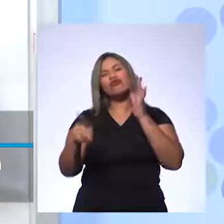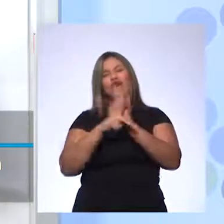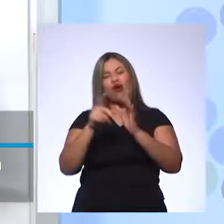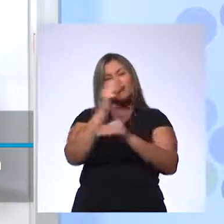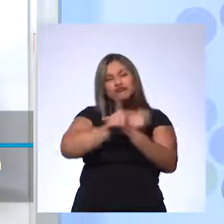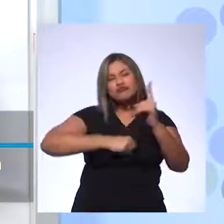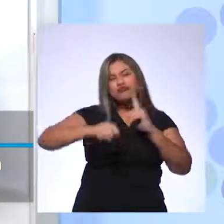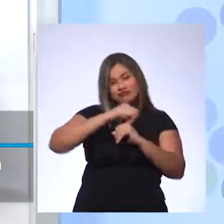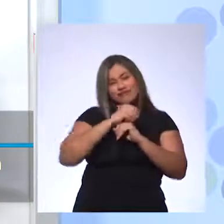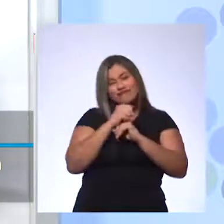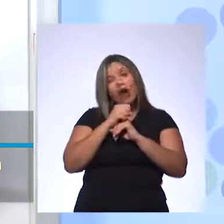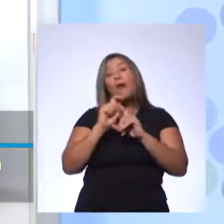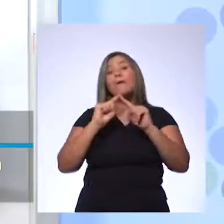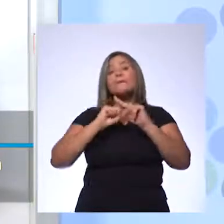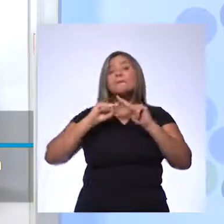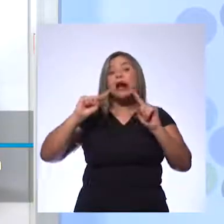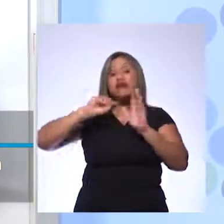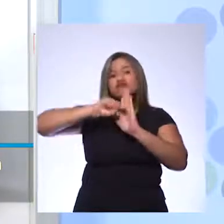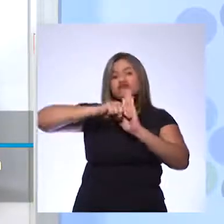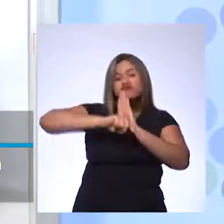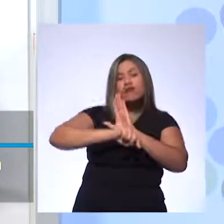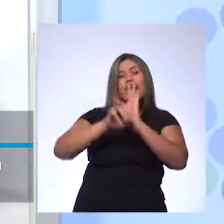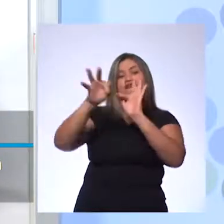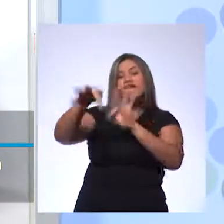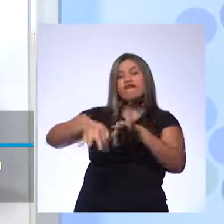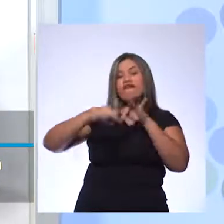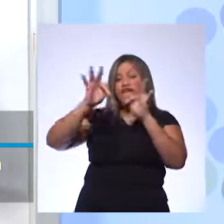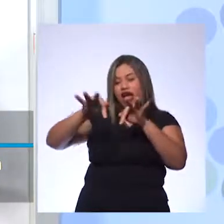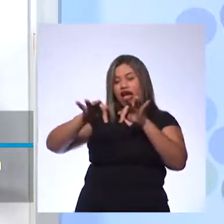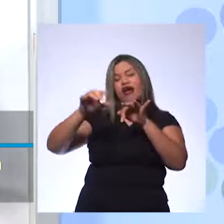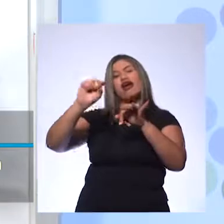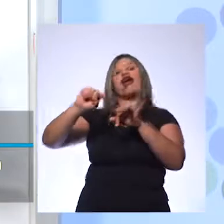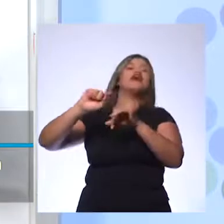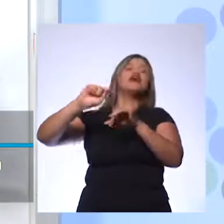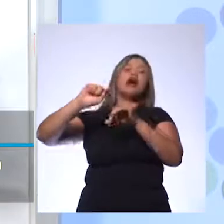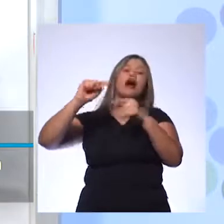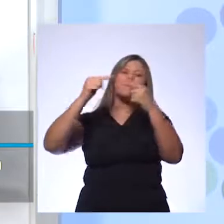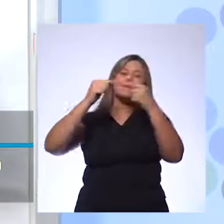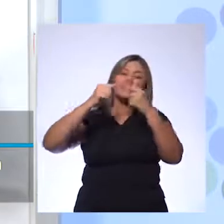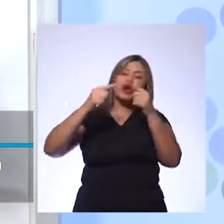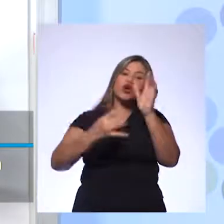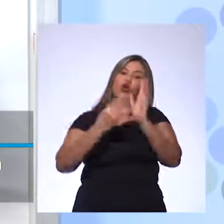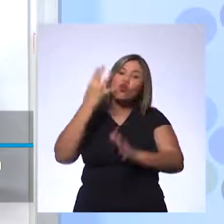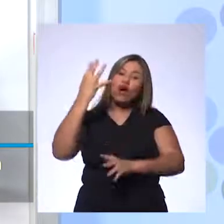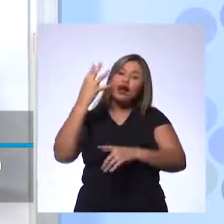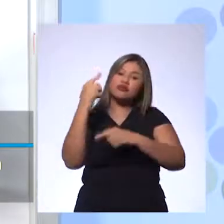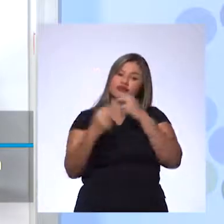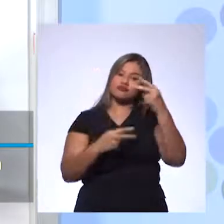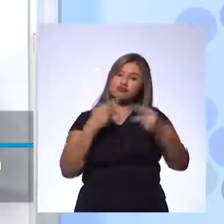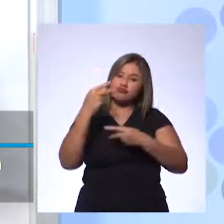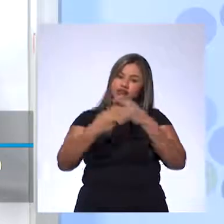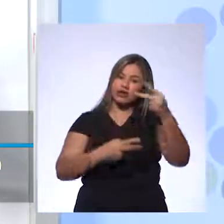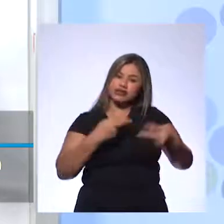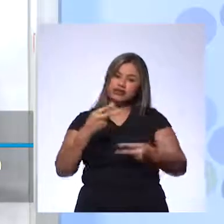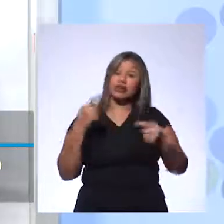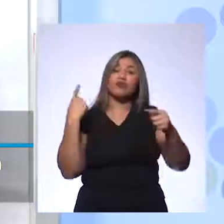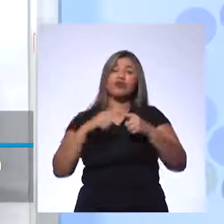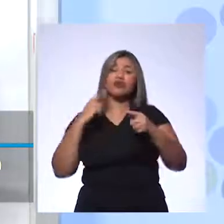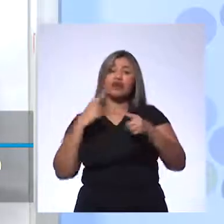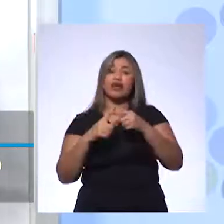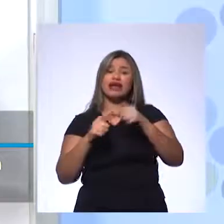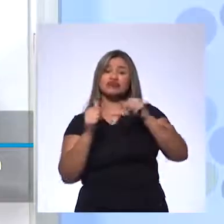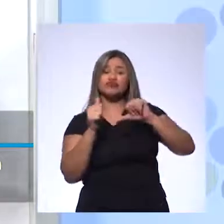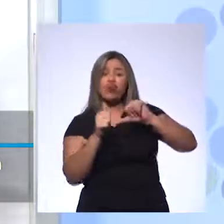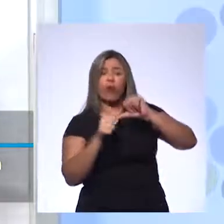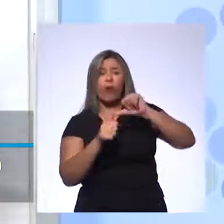mas nós só vamos entrar mesmo no feudalismo no quarto bimestre porque essa transição que acontece ela vai